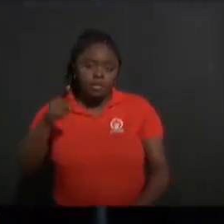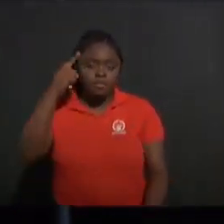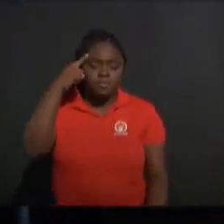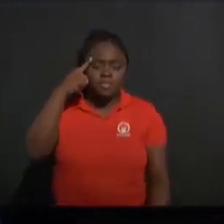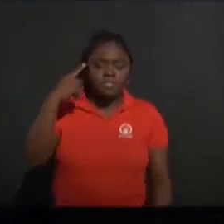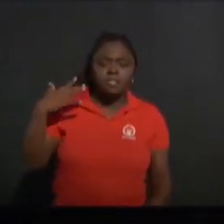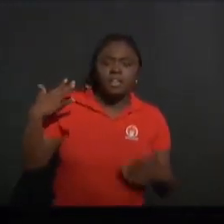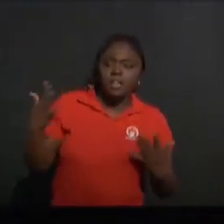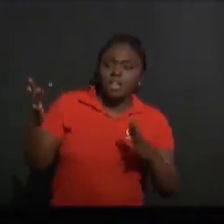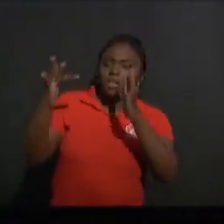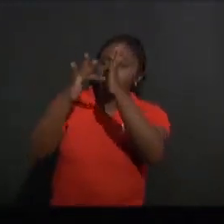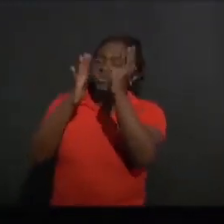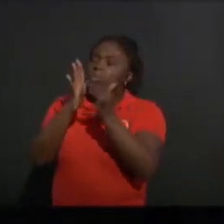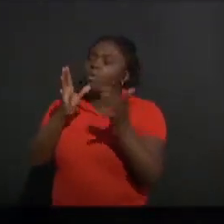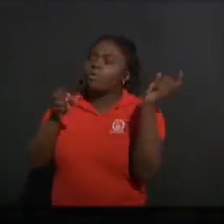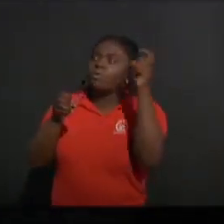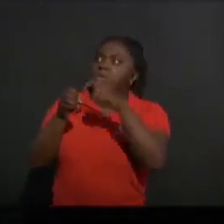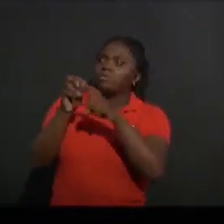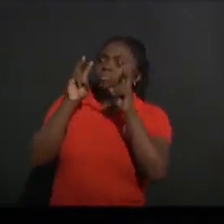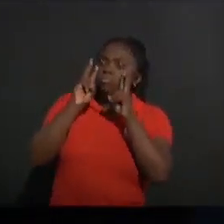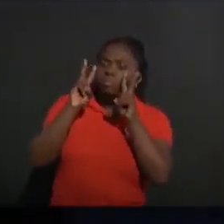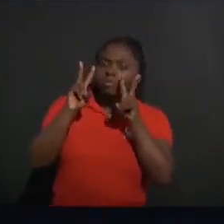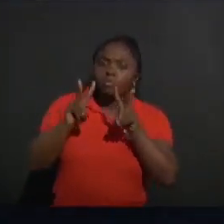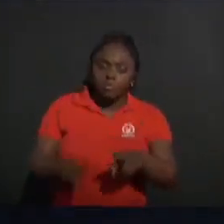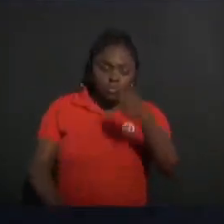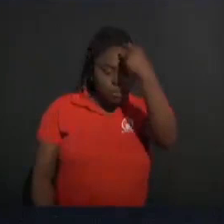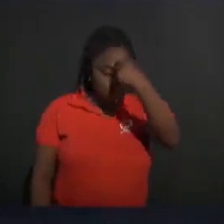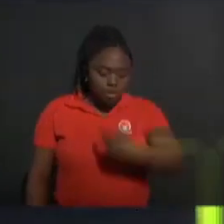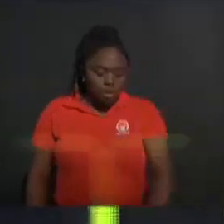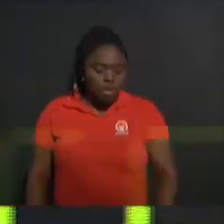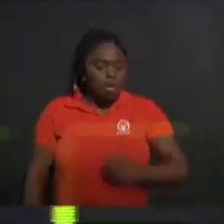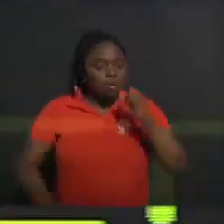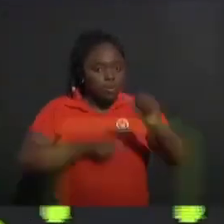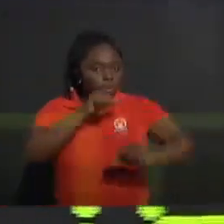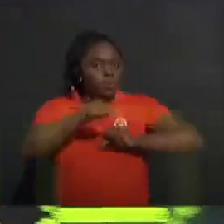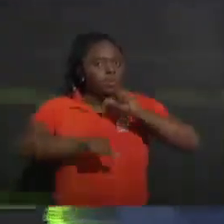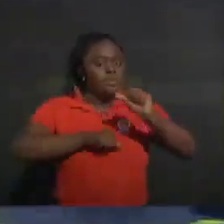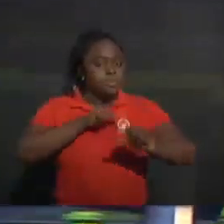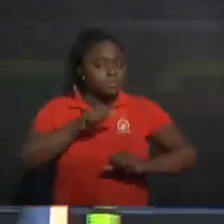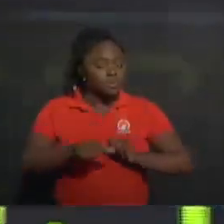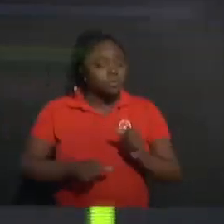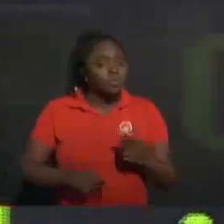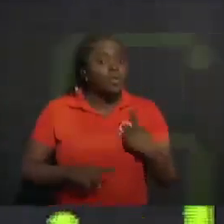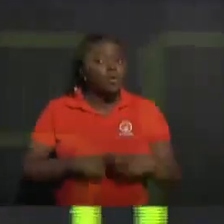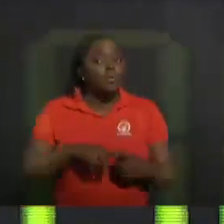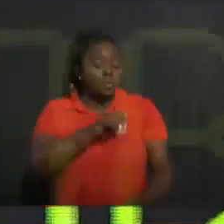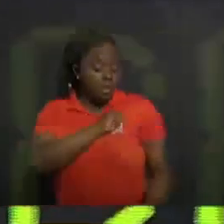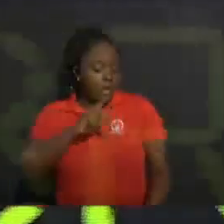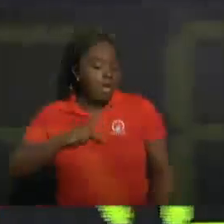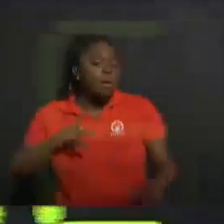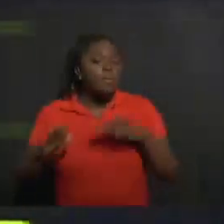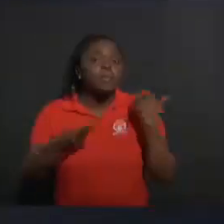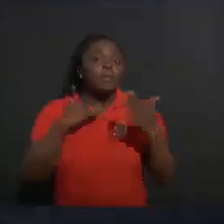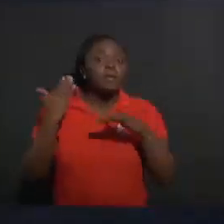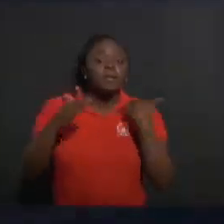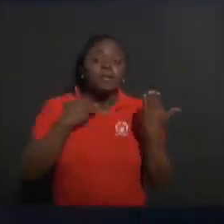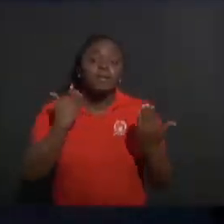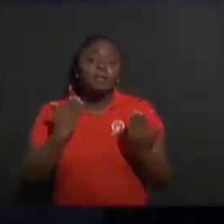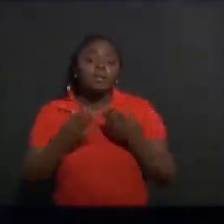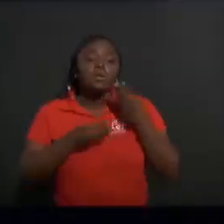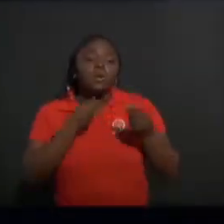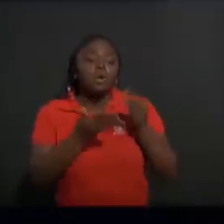eu vou ver a volta de Jesus, você muda todo o seu comportamento. Por que os apóstolos morreram por amor a Cristo? Sabe como é que morreu